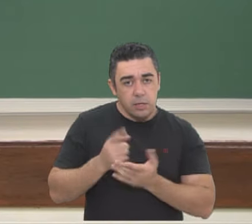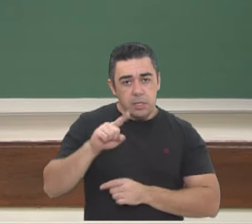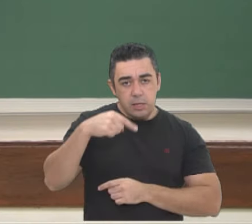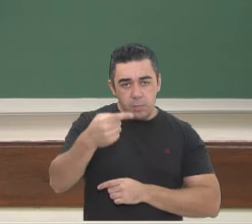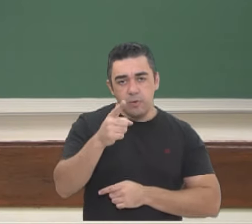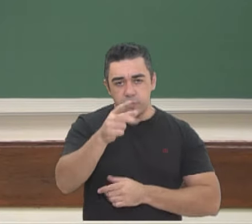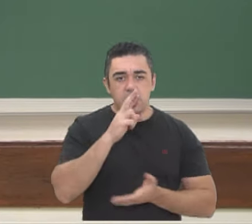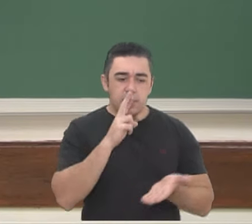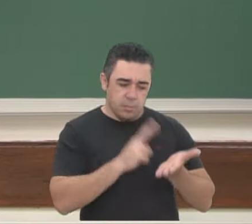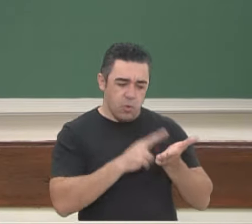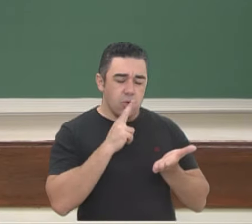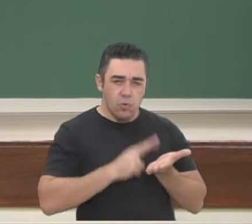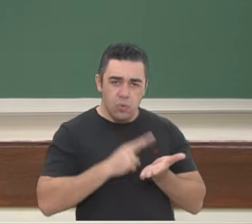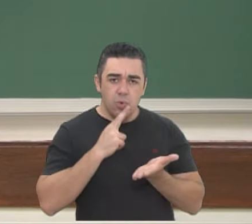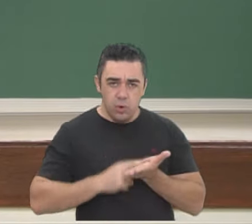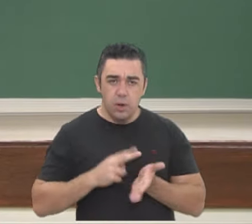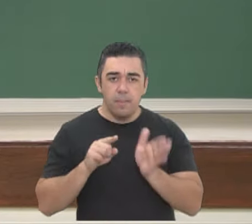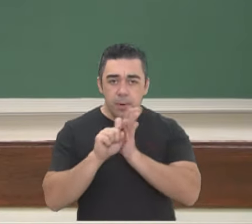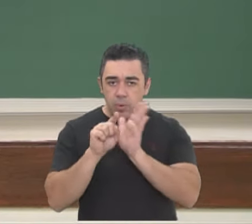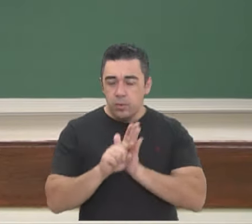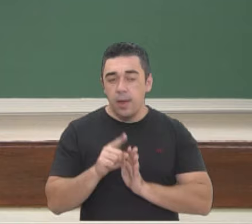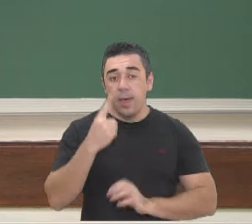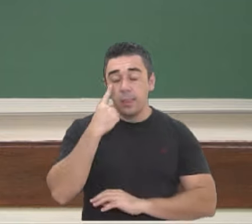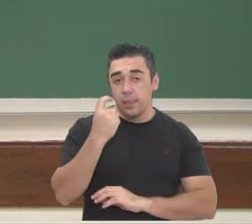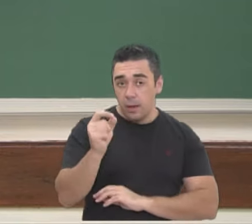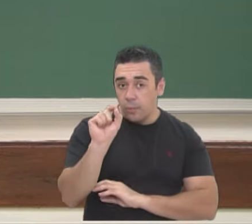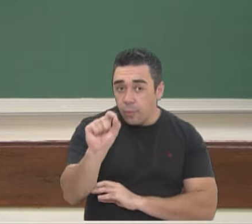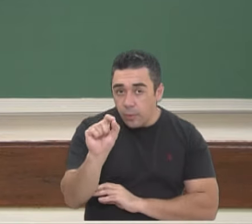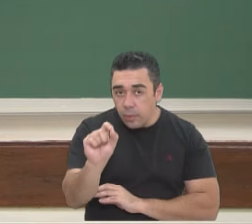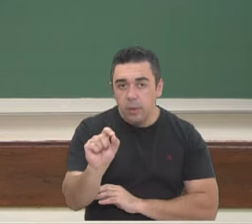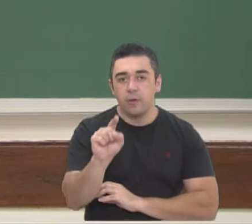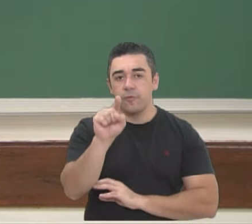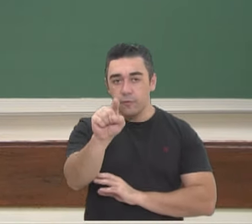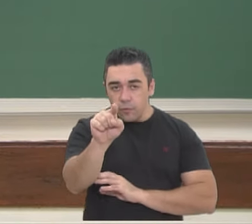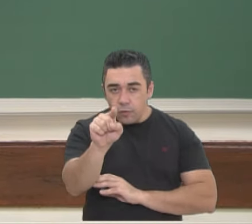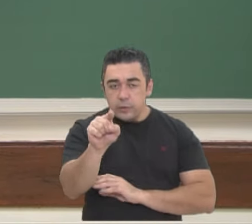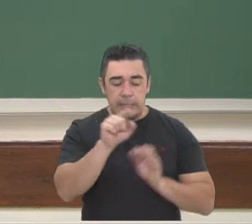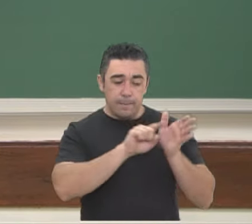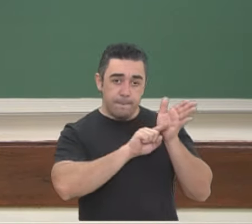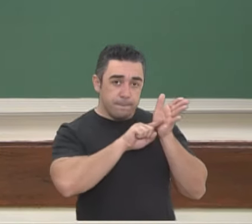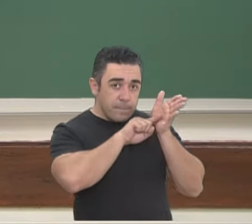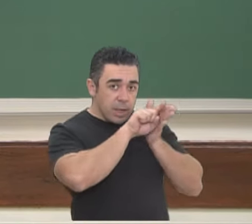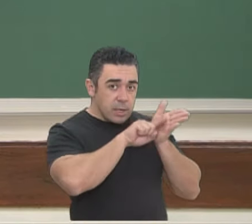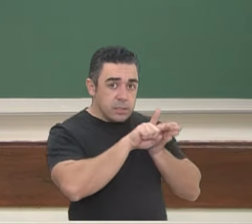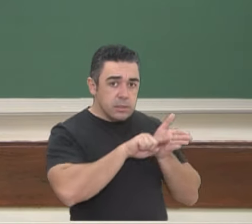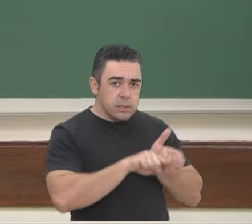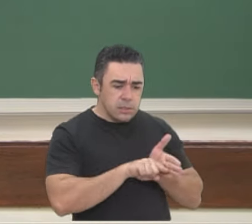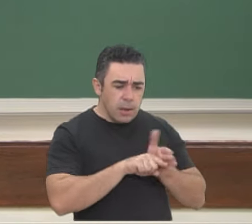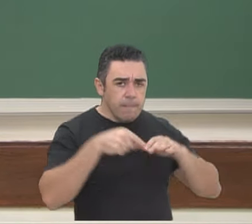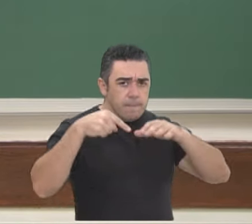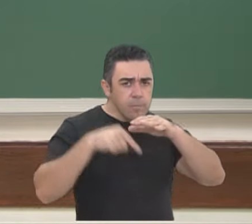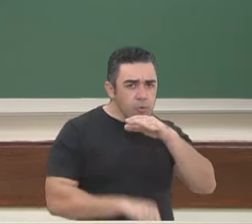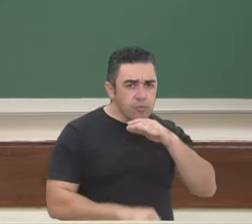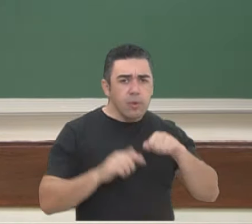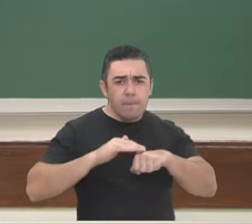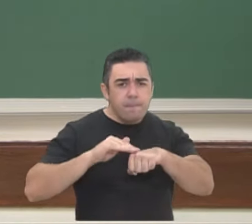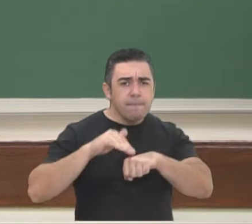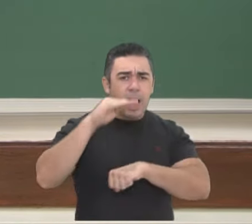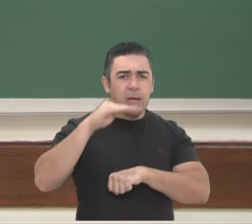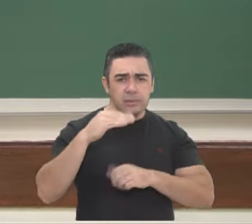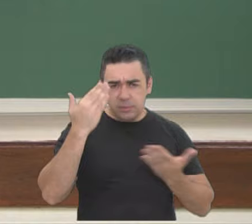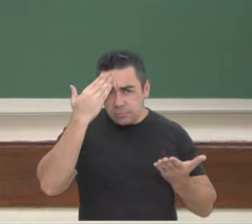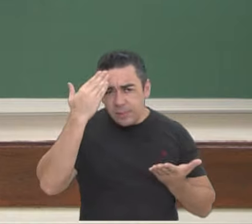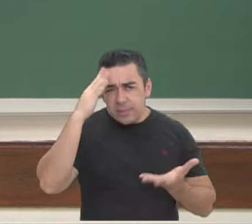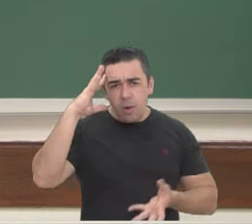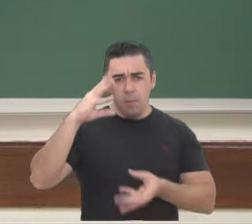após a resolução dos exercícios seria bem interessante você fazer uma pesquisa para se aprofundar um pouquinho mais